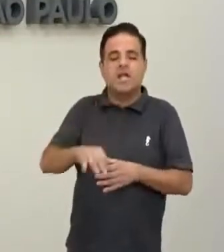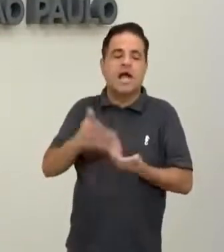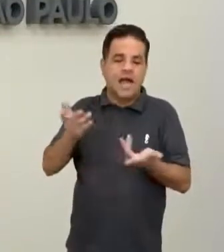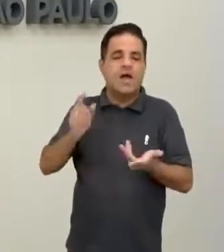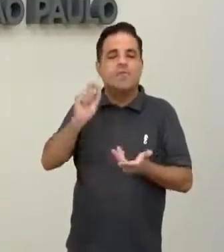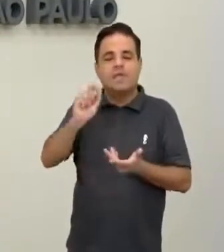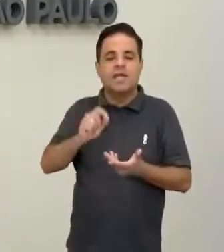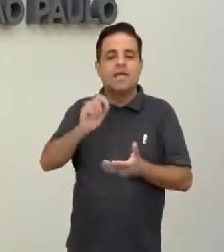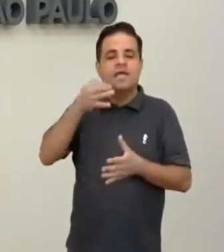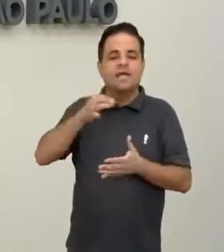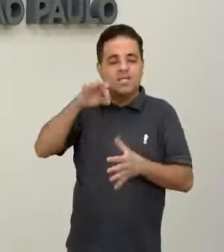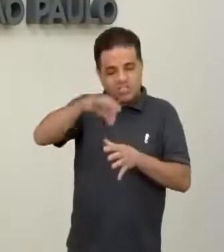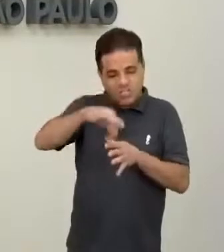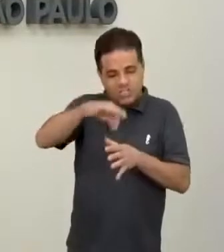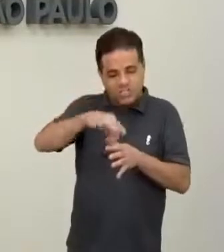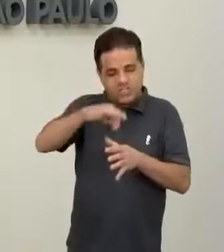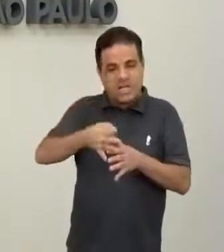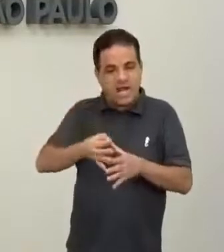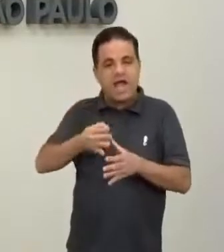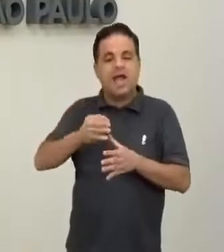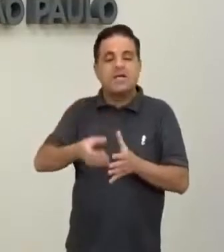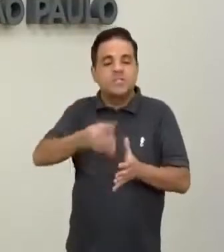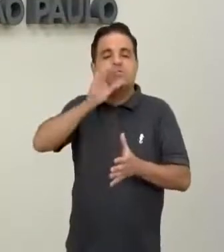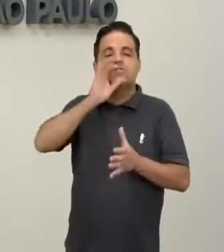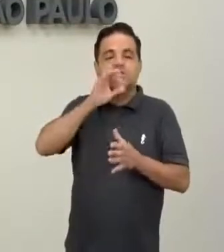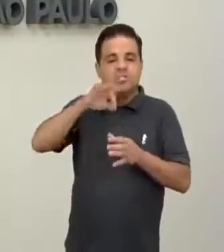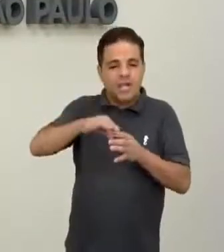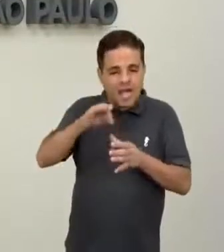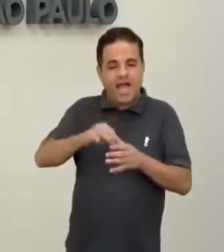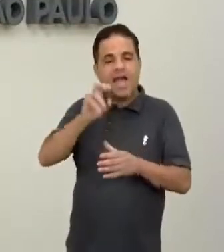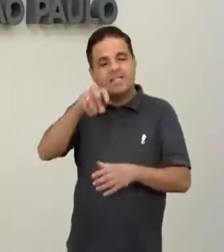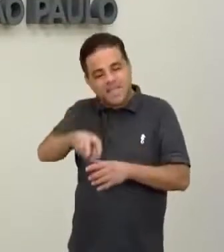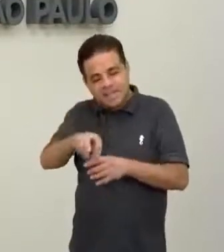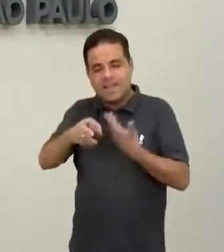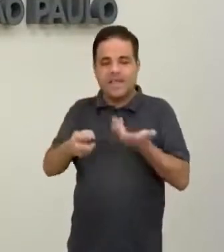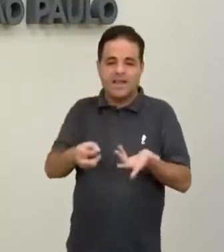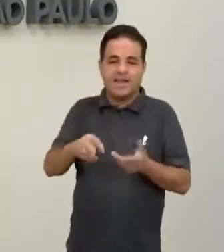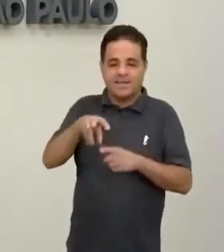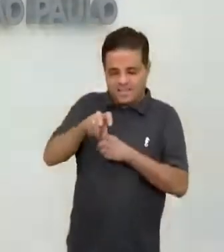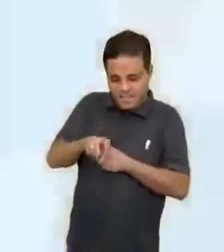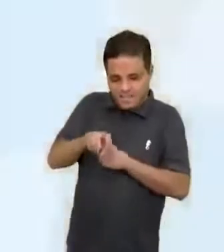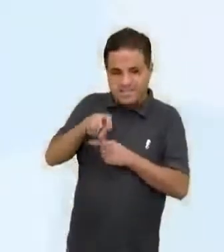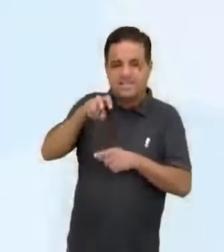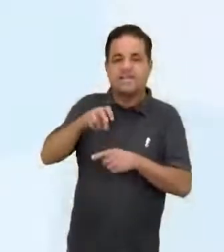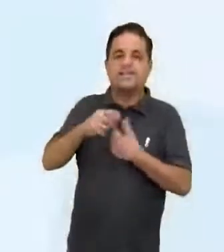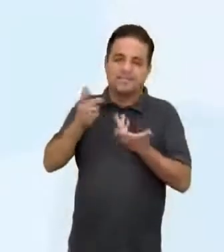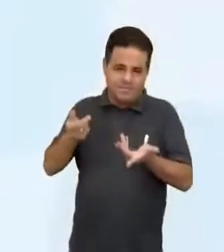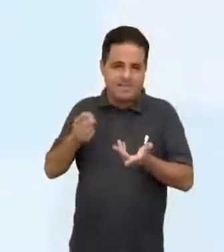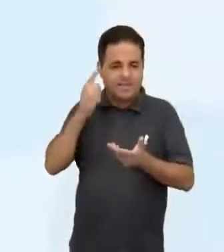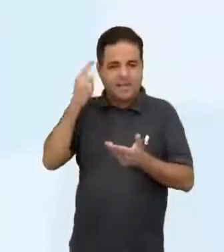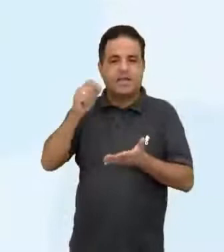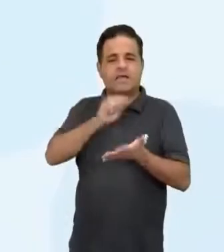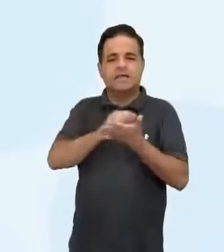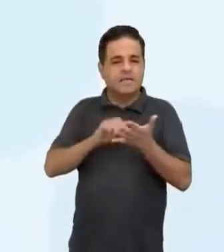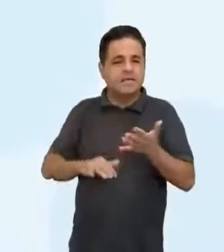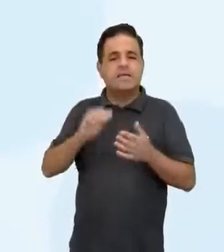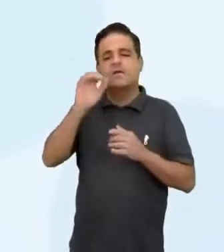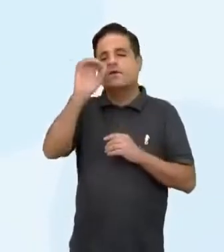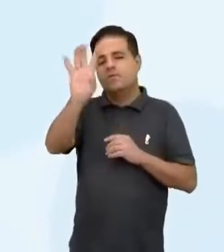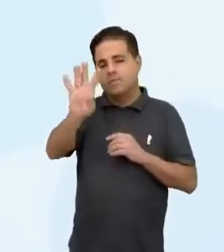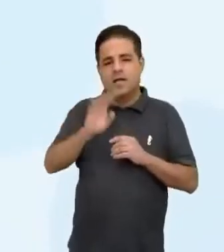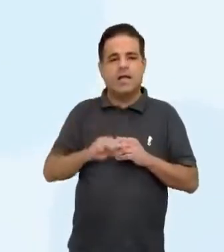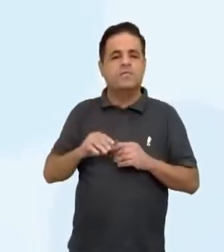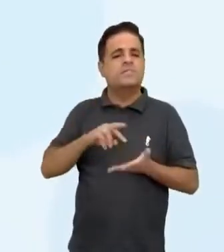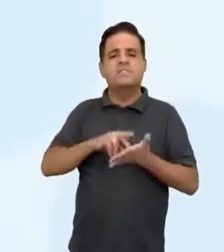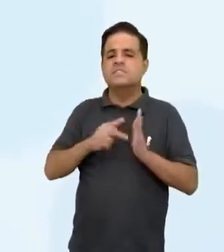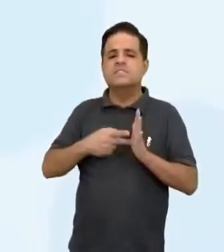chá de cadeira e depois vocês dizem se gostaram ou não, se é bom ou não. Próximo tá aí, ó, atividade 4. O que significa no